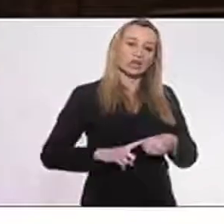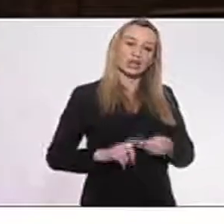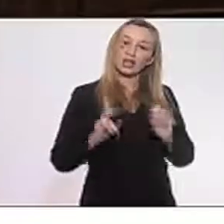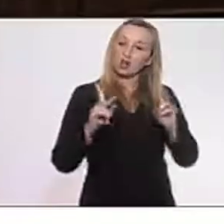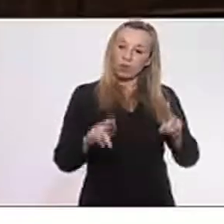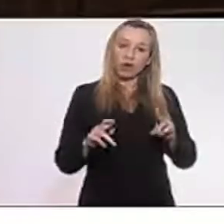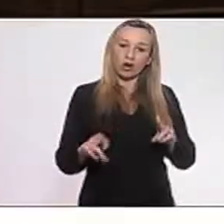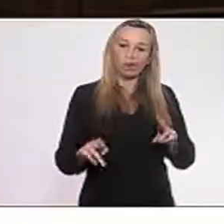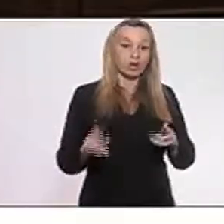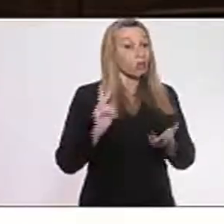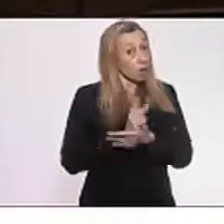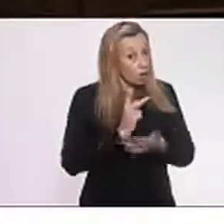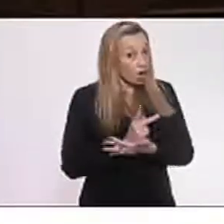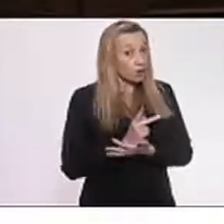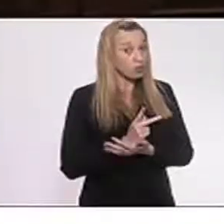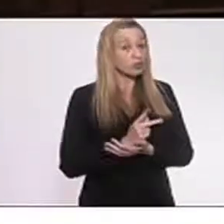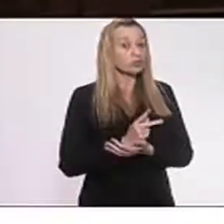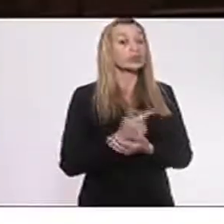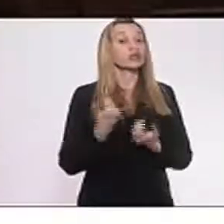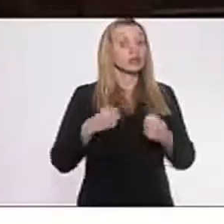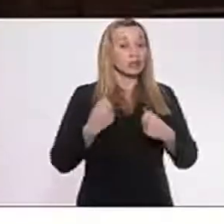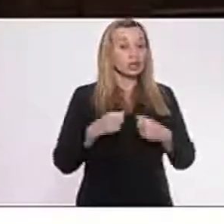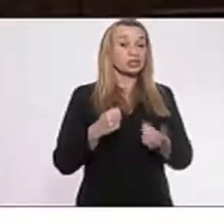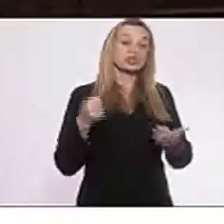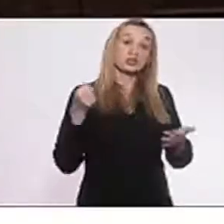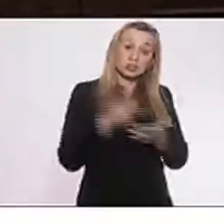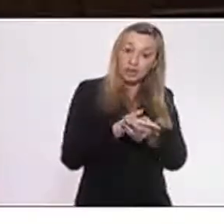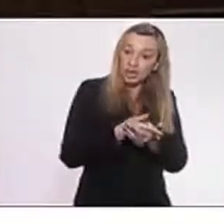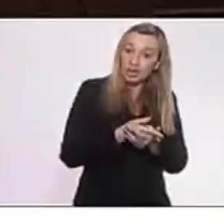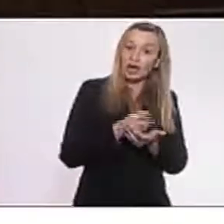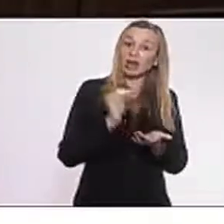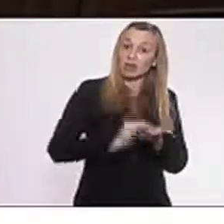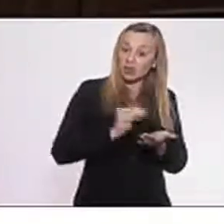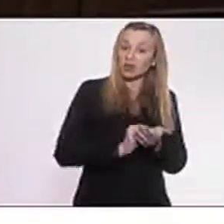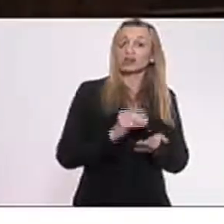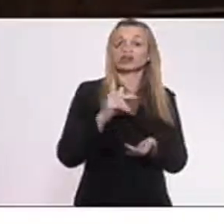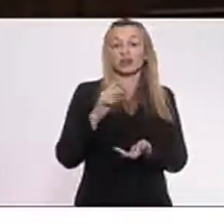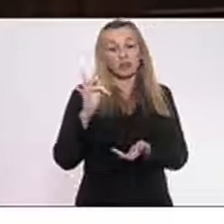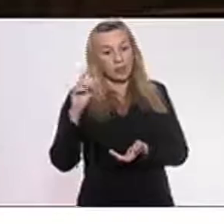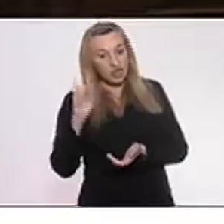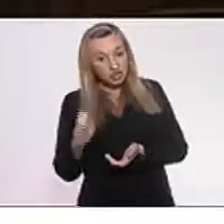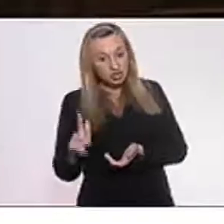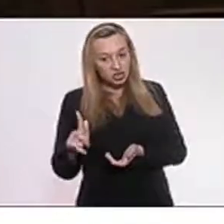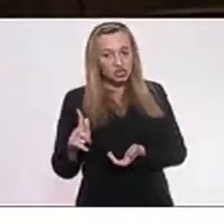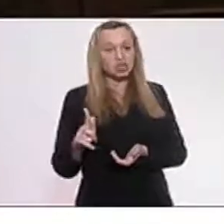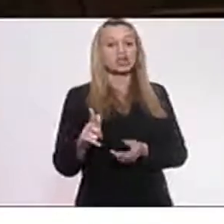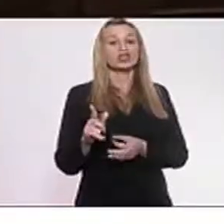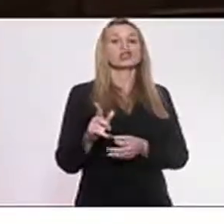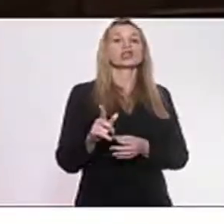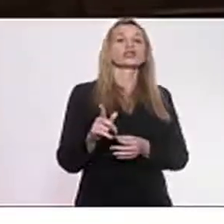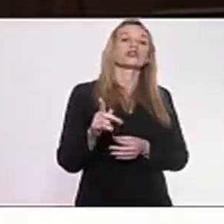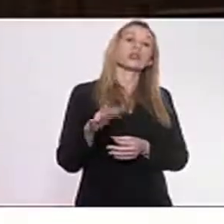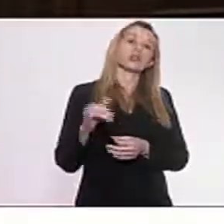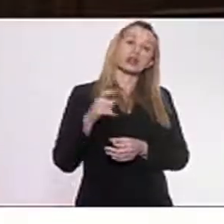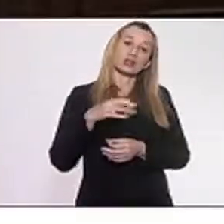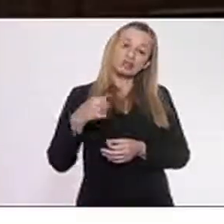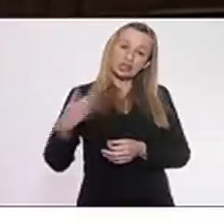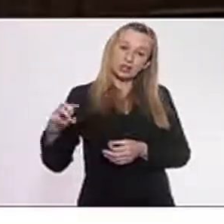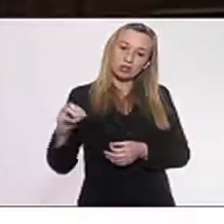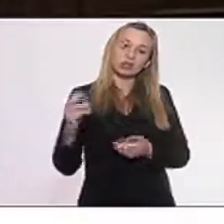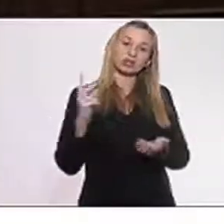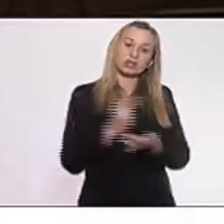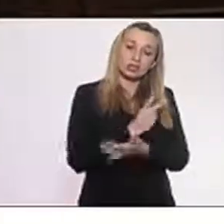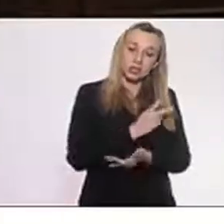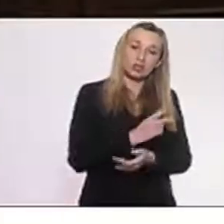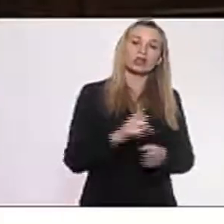iniciativa. É um equívoco. É preciso garantir o pagamento dos restos a pagar da FAPERJ, nessa programação trienal que foi estabelecida,